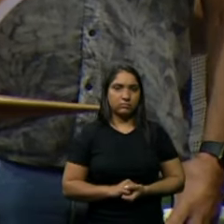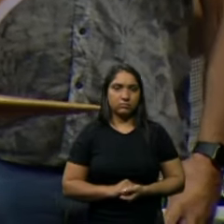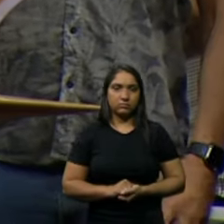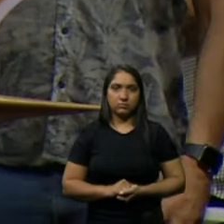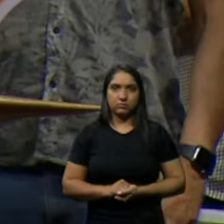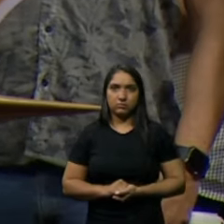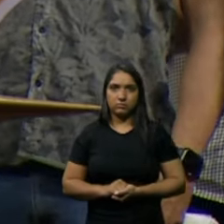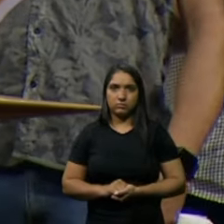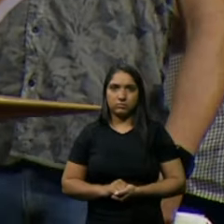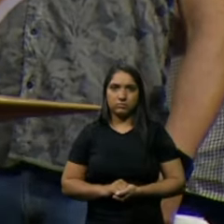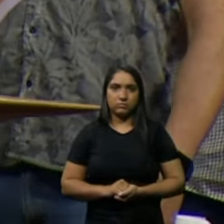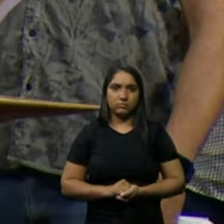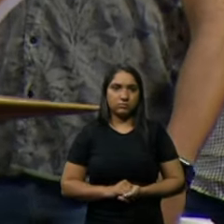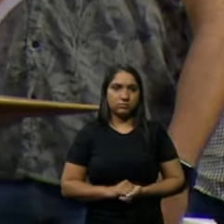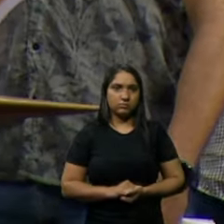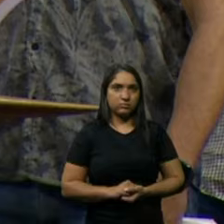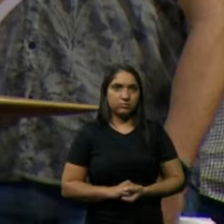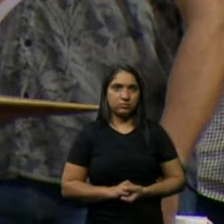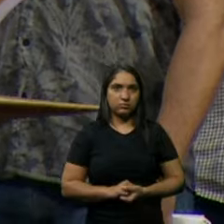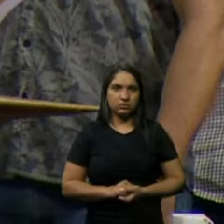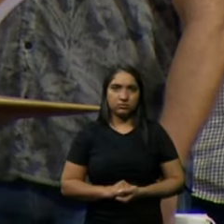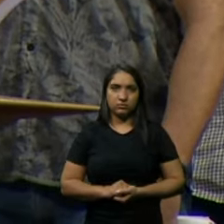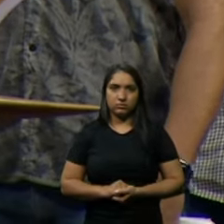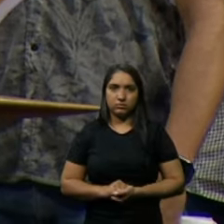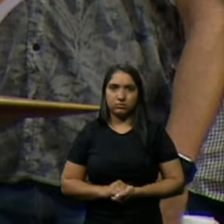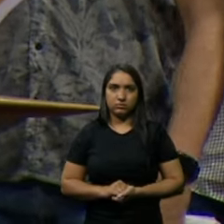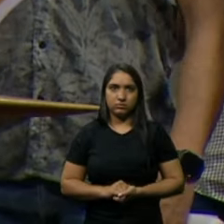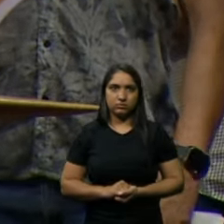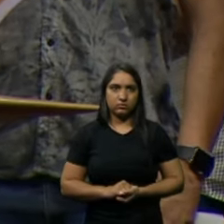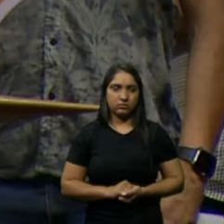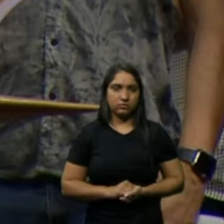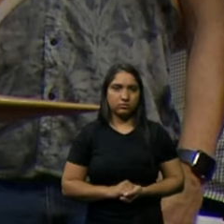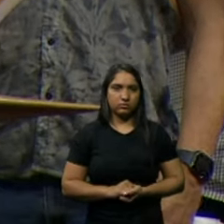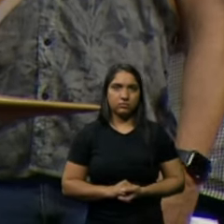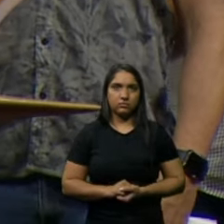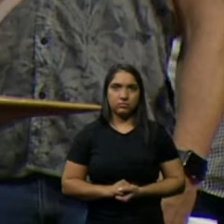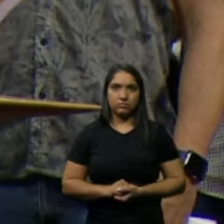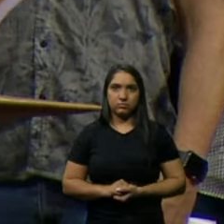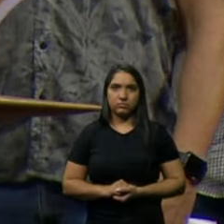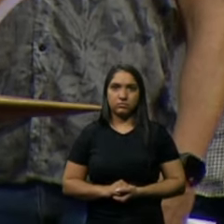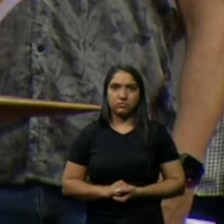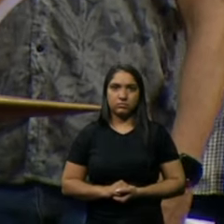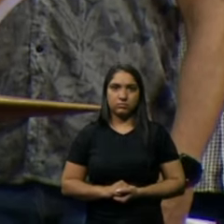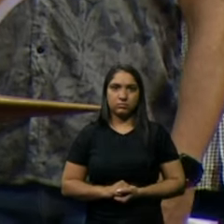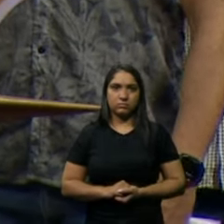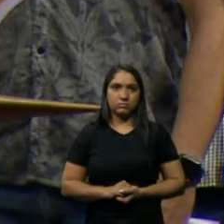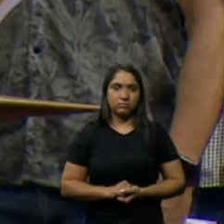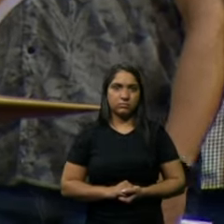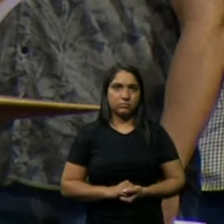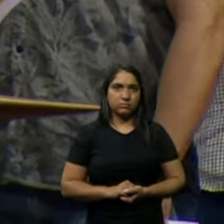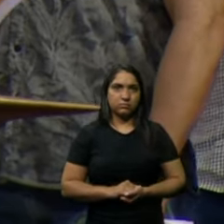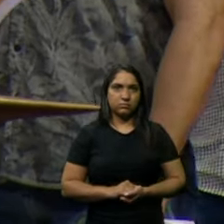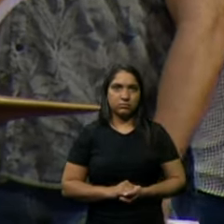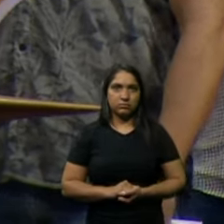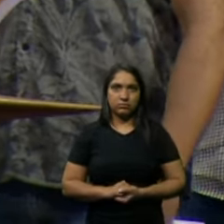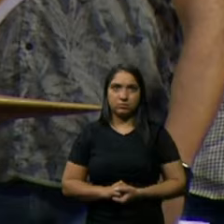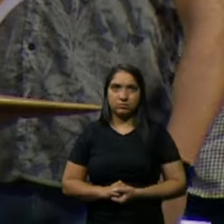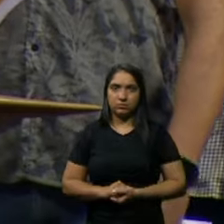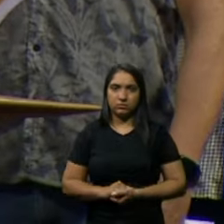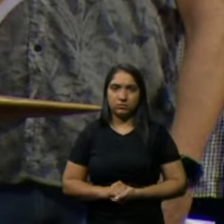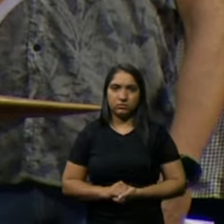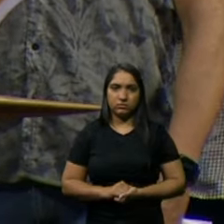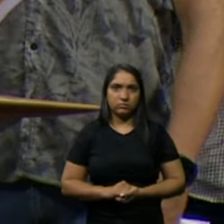ao acionar a colocar o suco da saia xícara tosse só caiu à tona